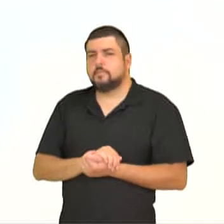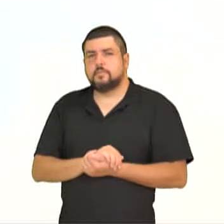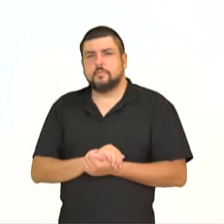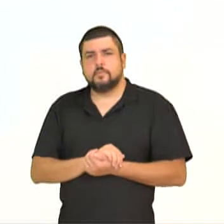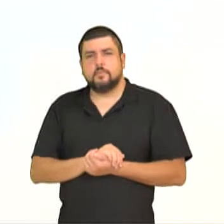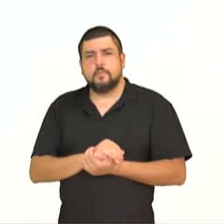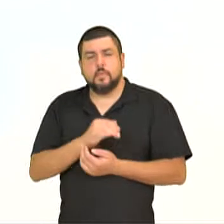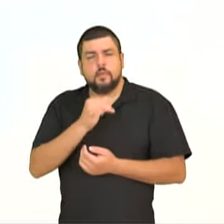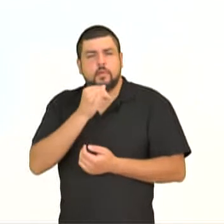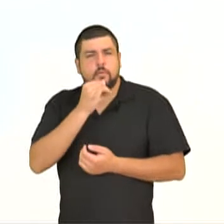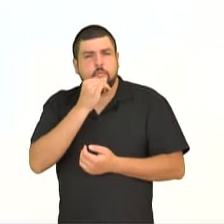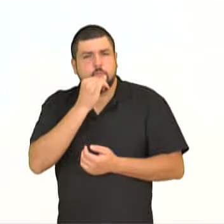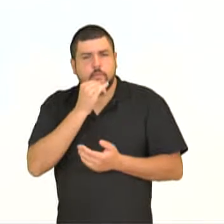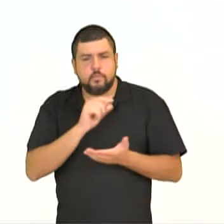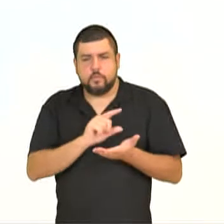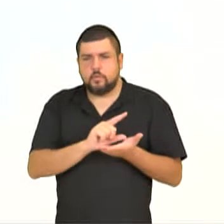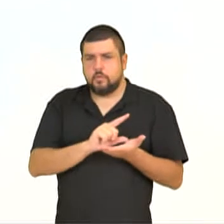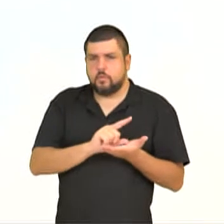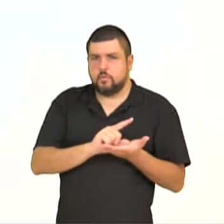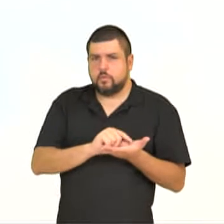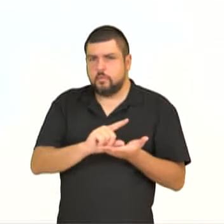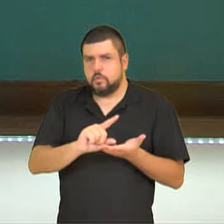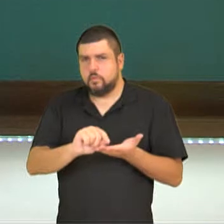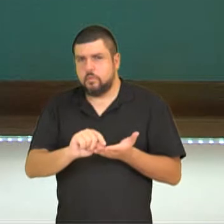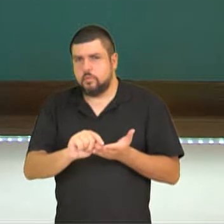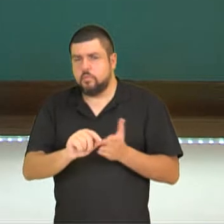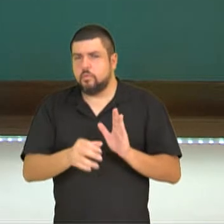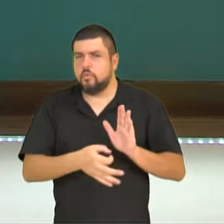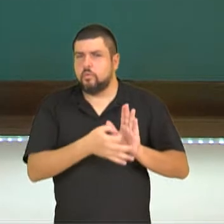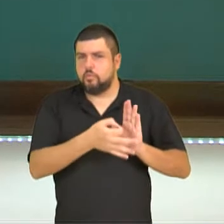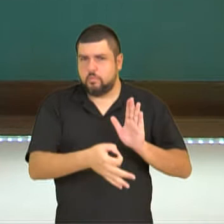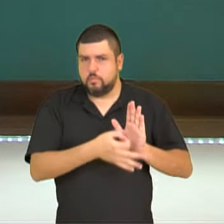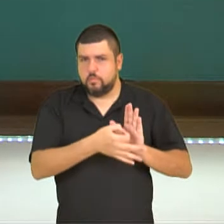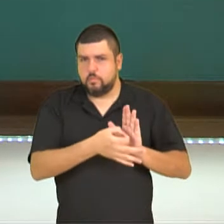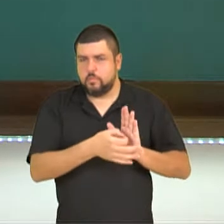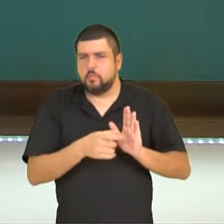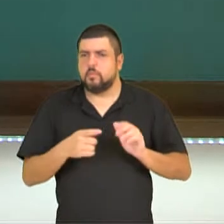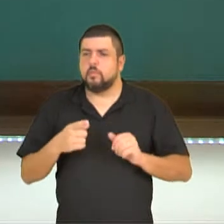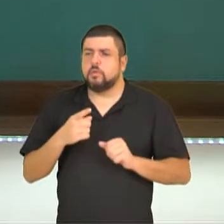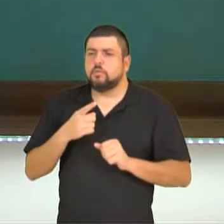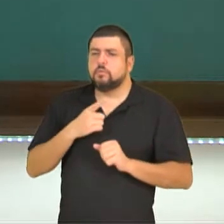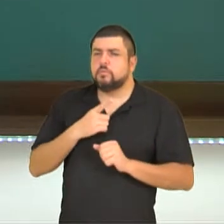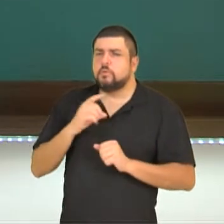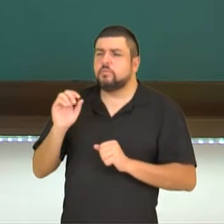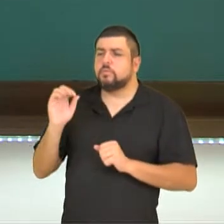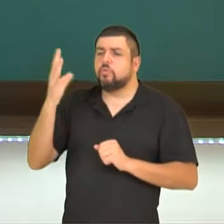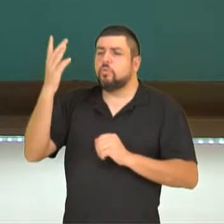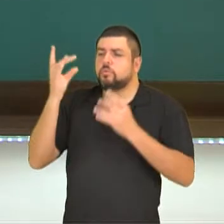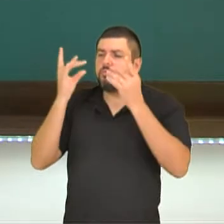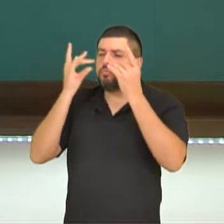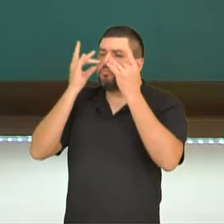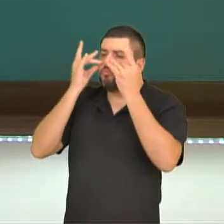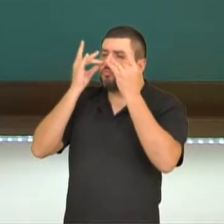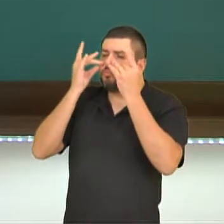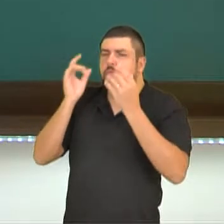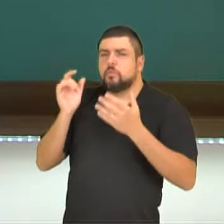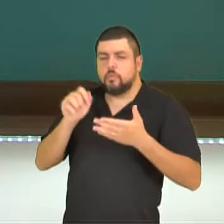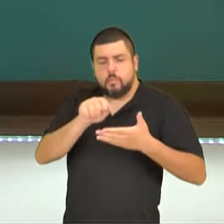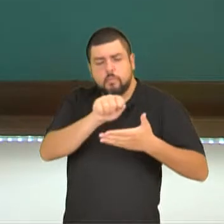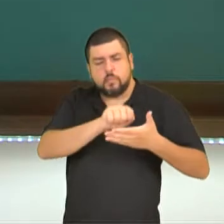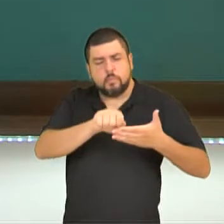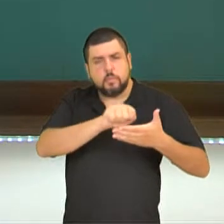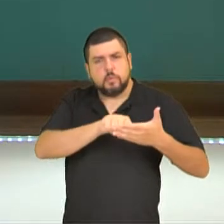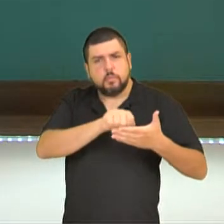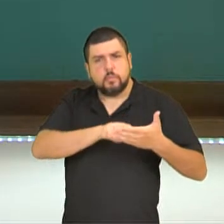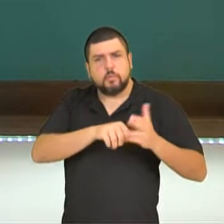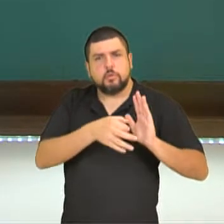artigo de opinião, tá? Eu tenho um fato, ali que eu li o fato e vou escrever uma opinião, ali já é, a gente já pode